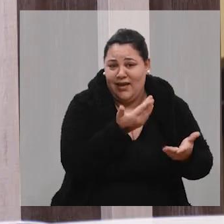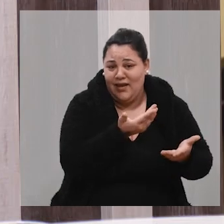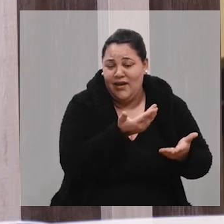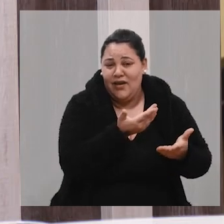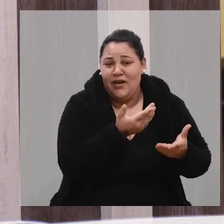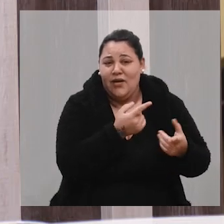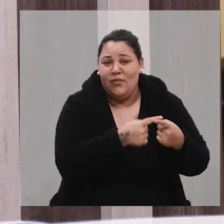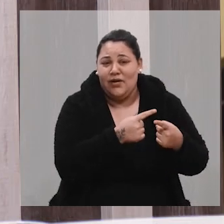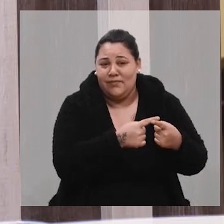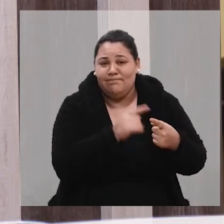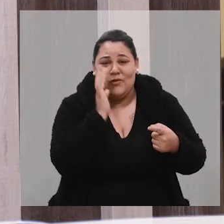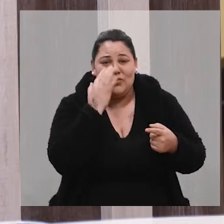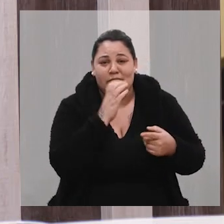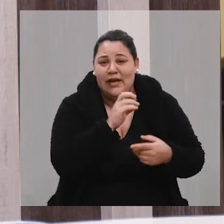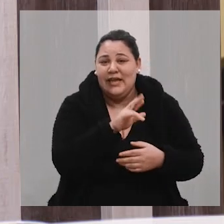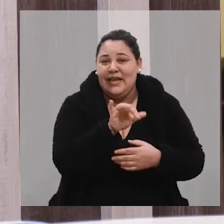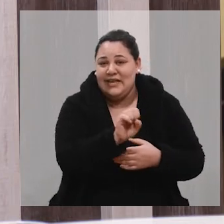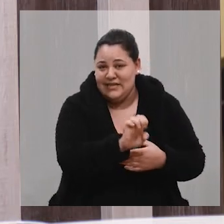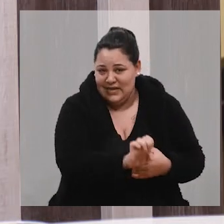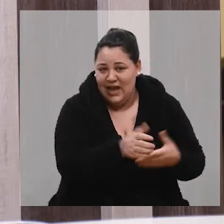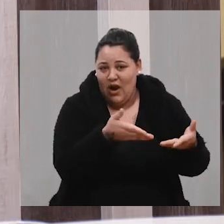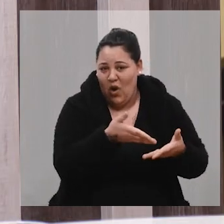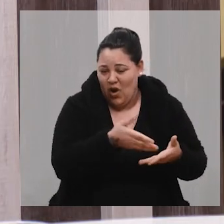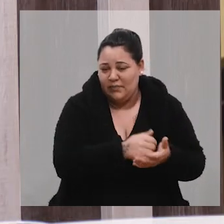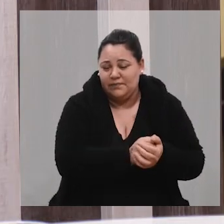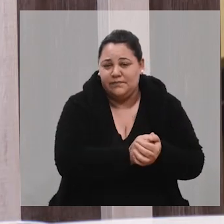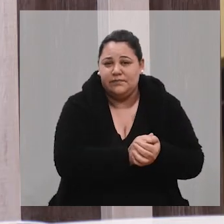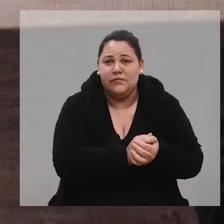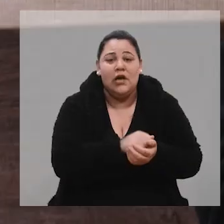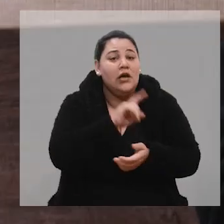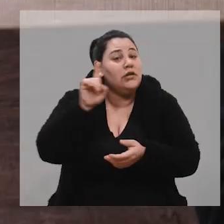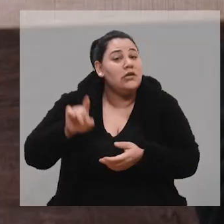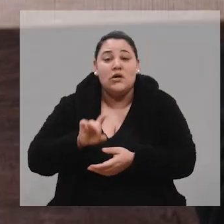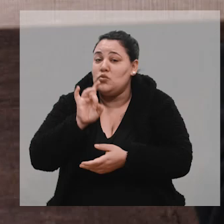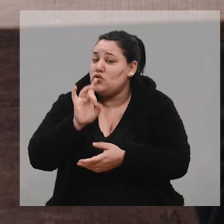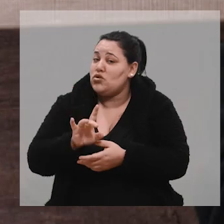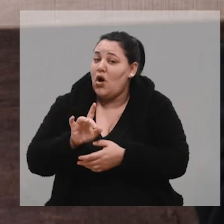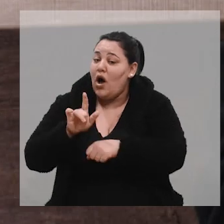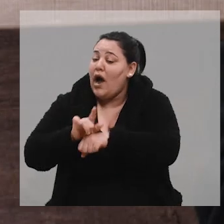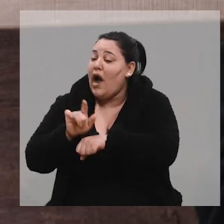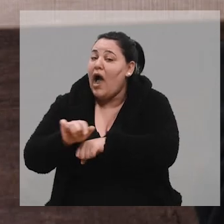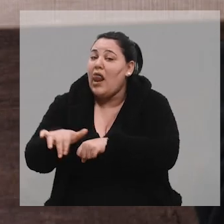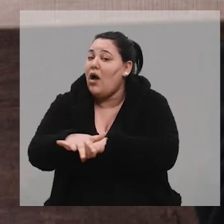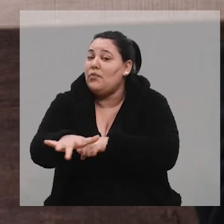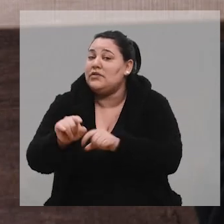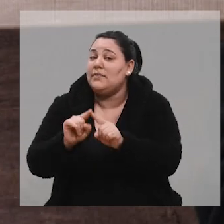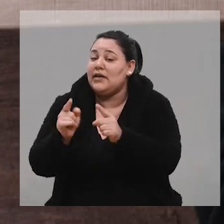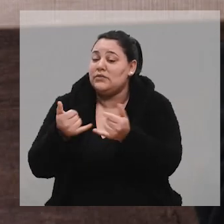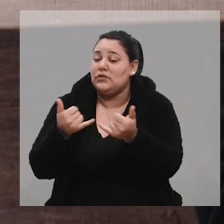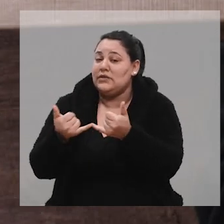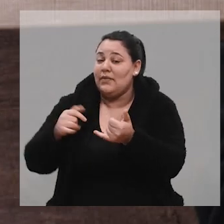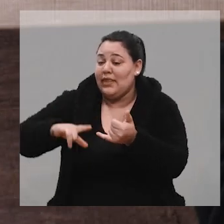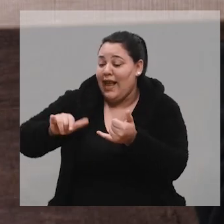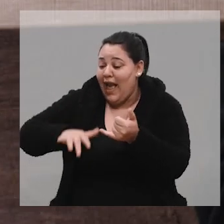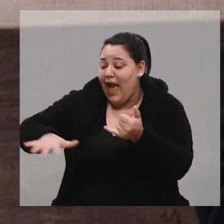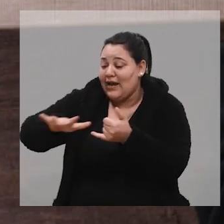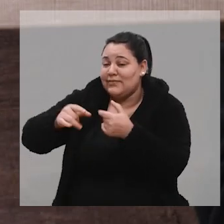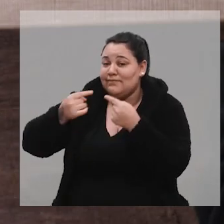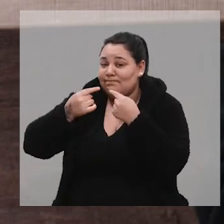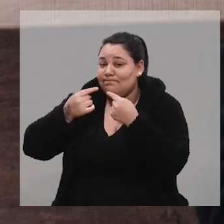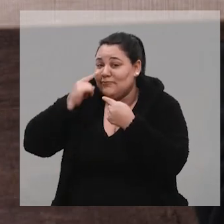uma situação de crise como de agora, de enxurrada, enfim. Não somente Galópolis, mas situações onde nós temos aí